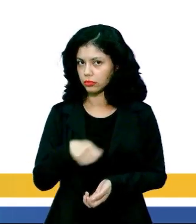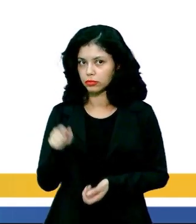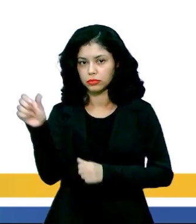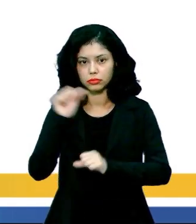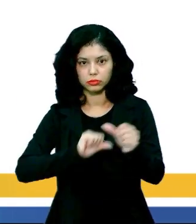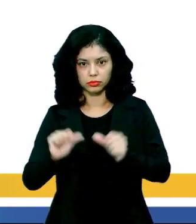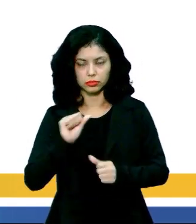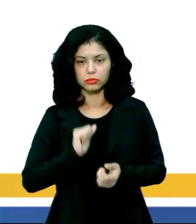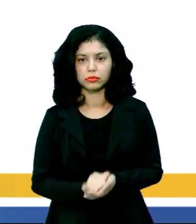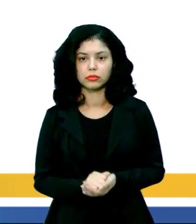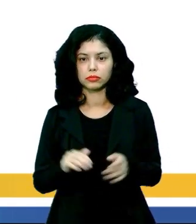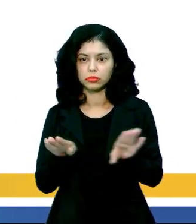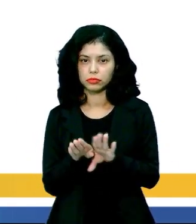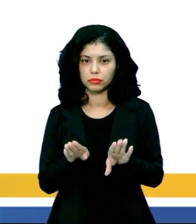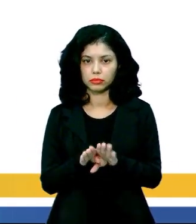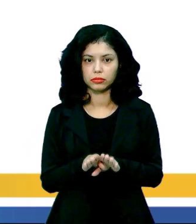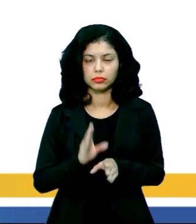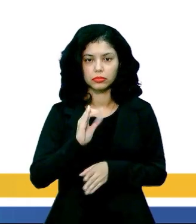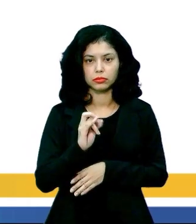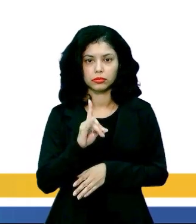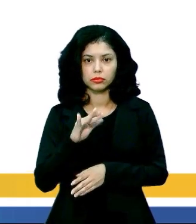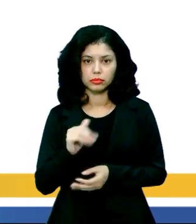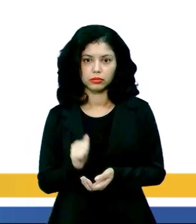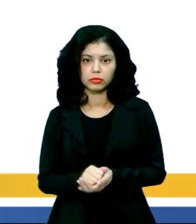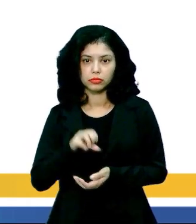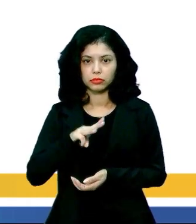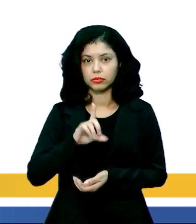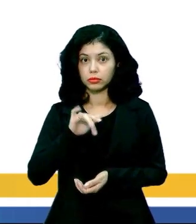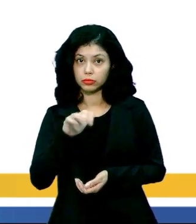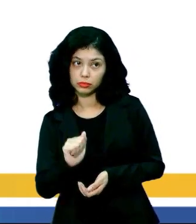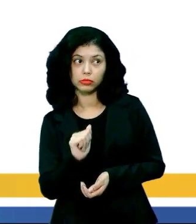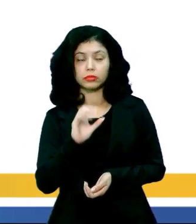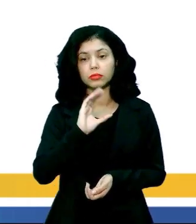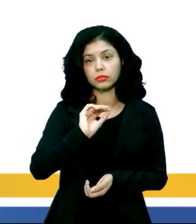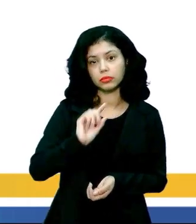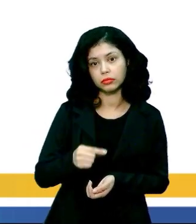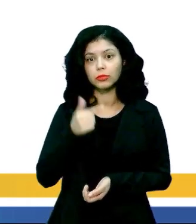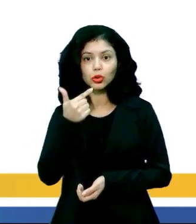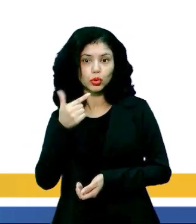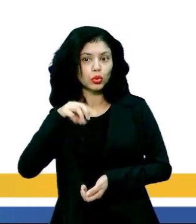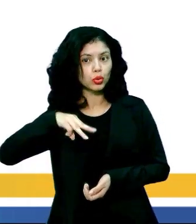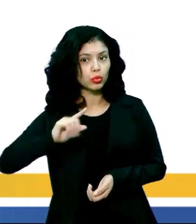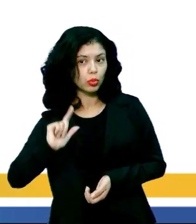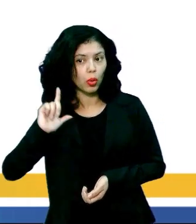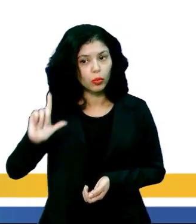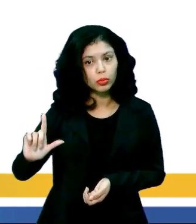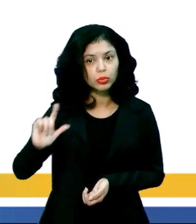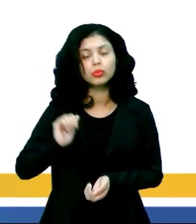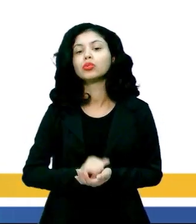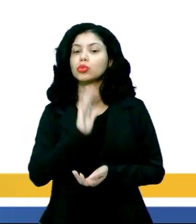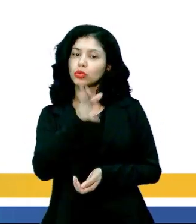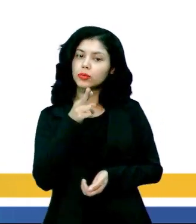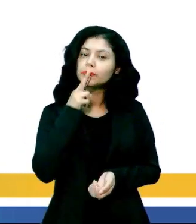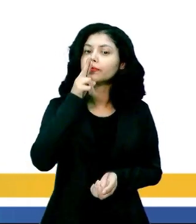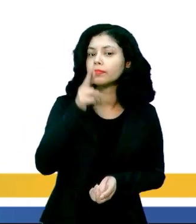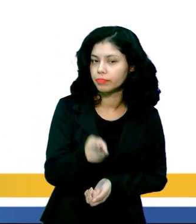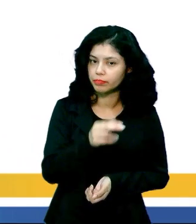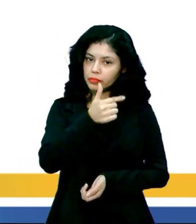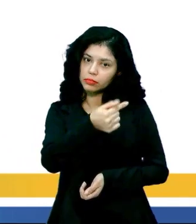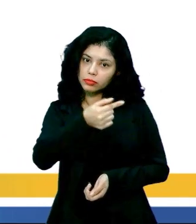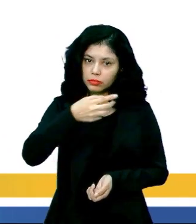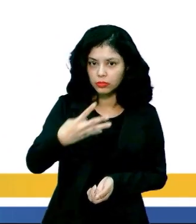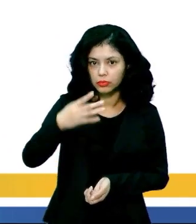preciso transformar. Eu tenho a concentração molar, que é 0,2 mol por litro, e a questão já me deu calculada a